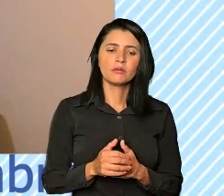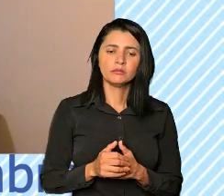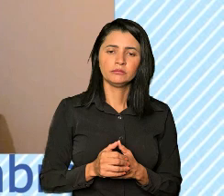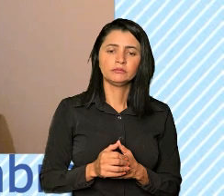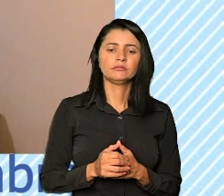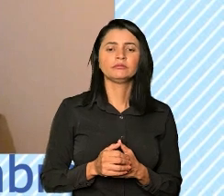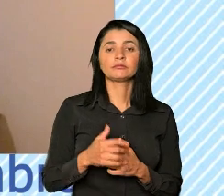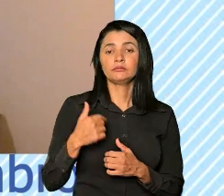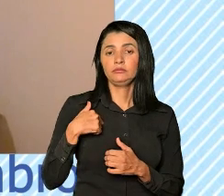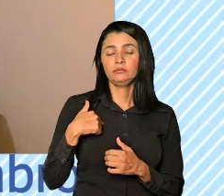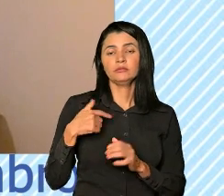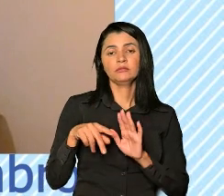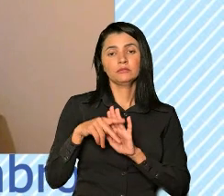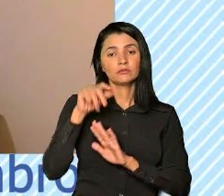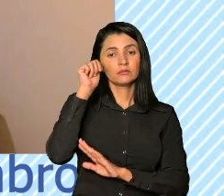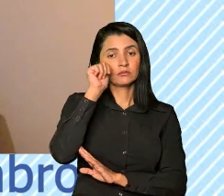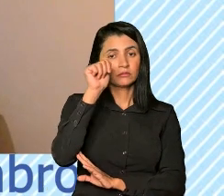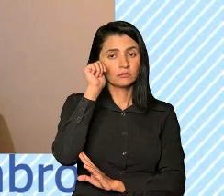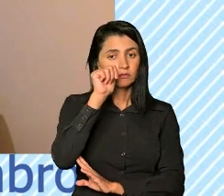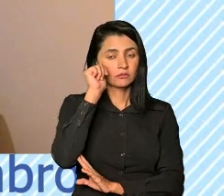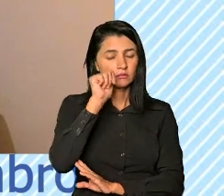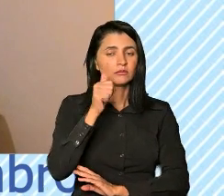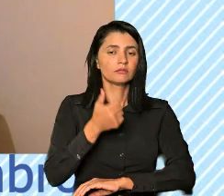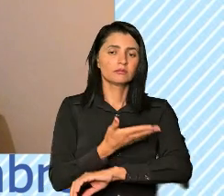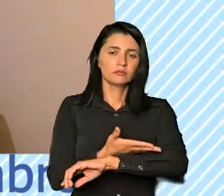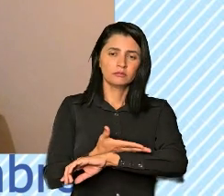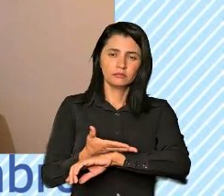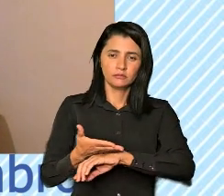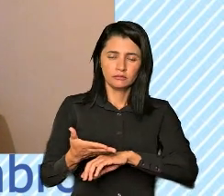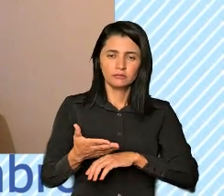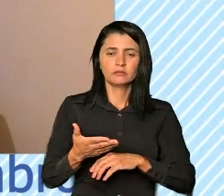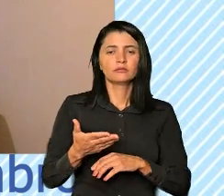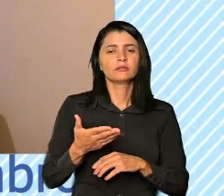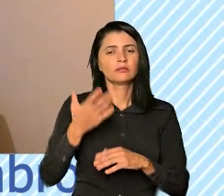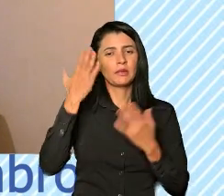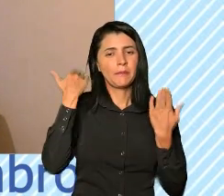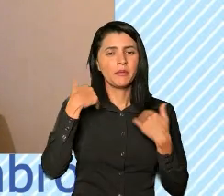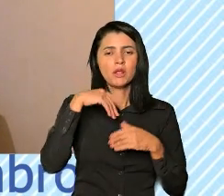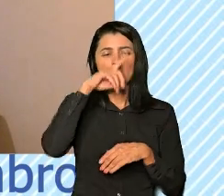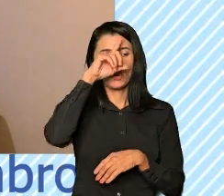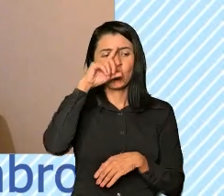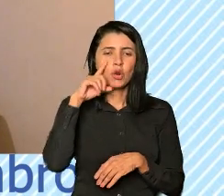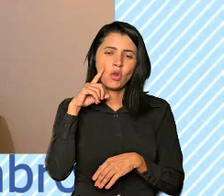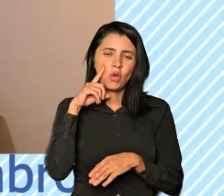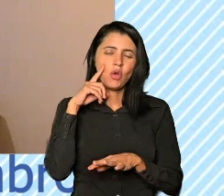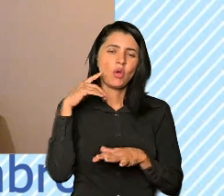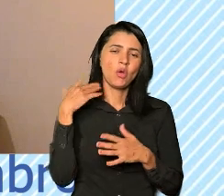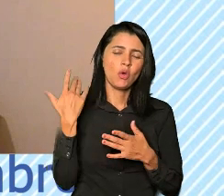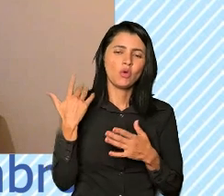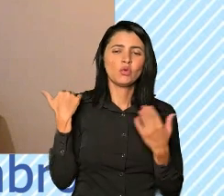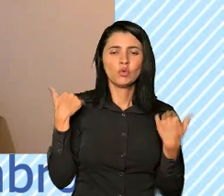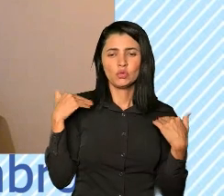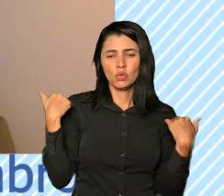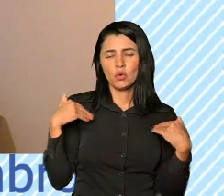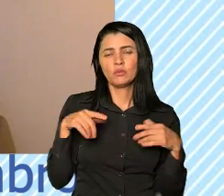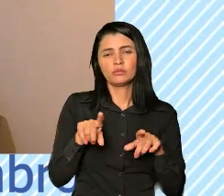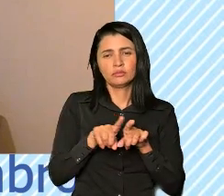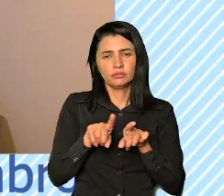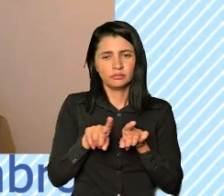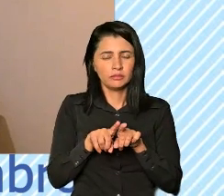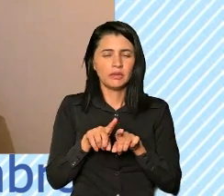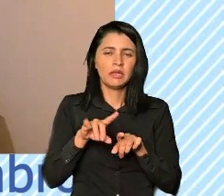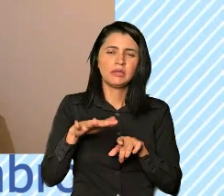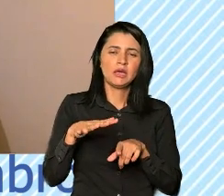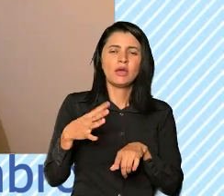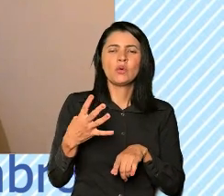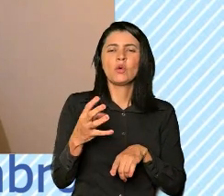Sou uma mulher branca, cabelos loiros, nos ombros também, por volta dos